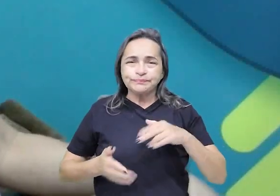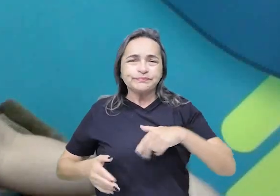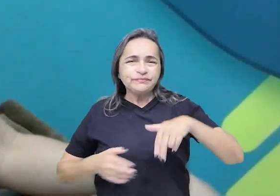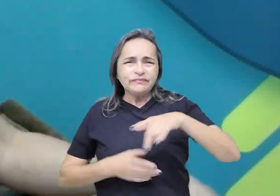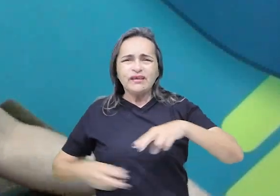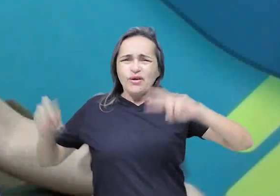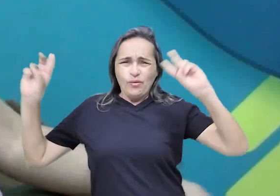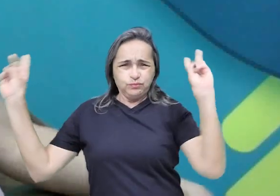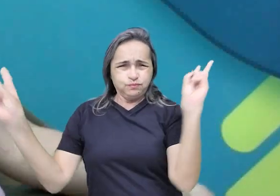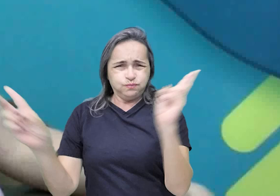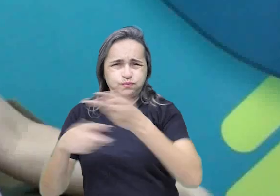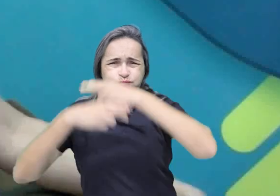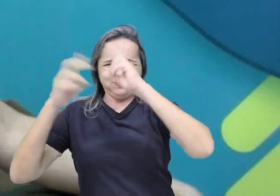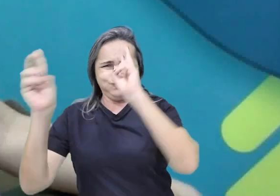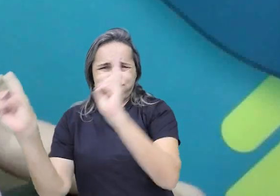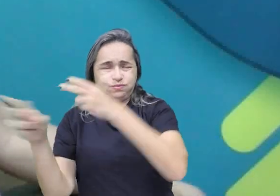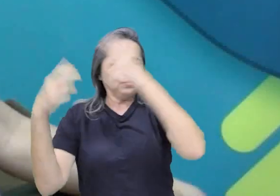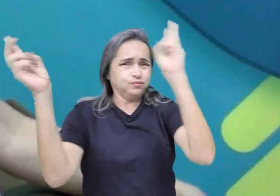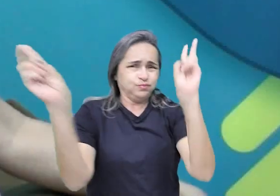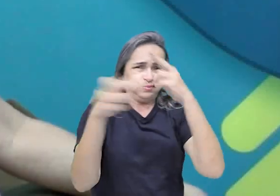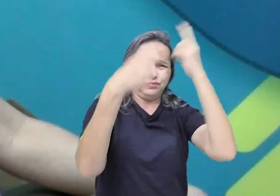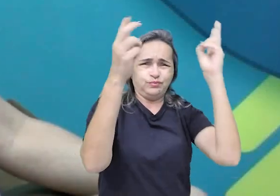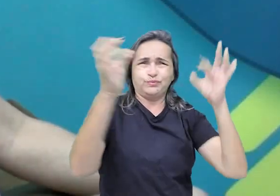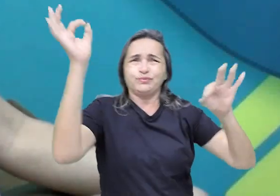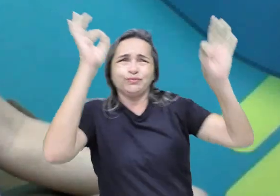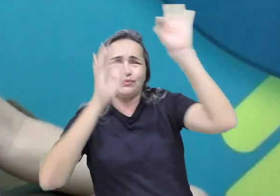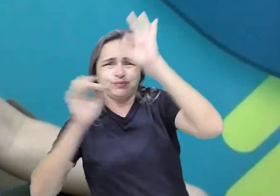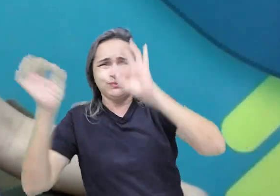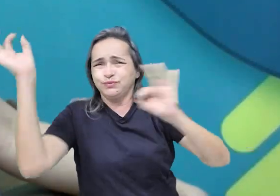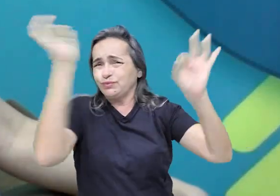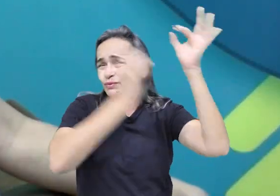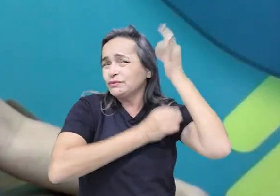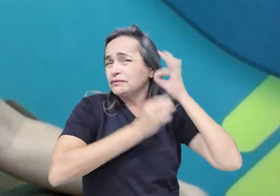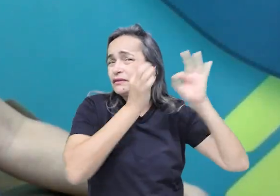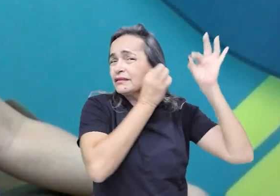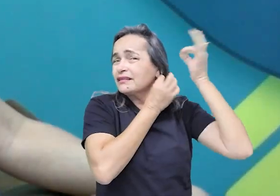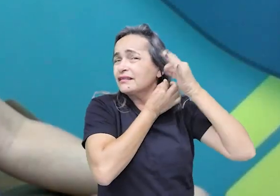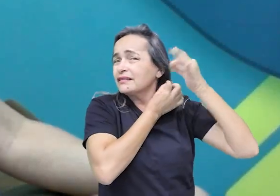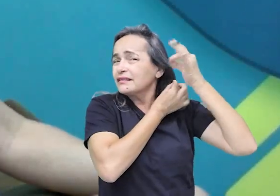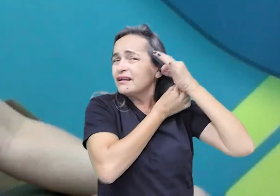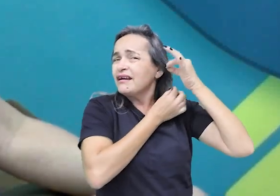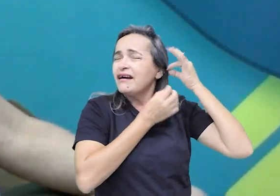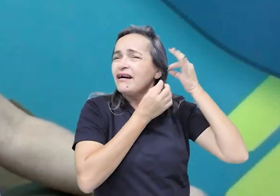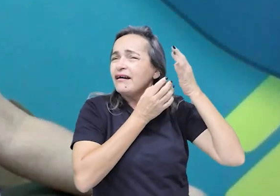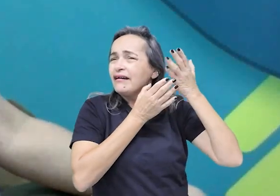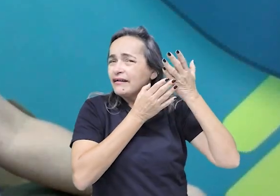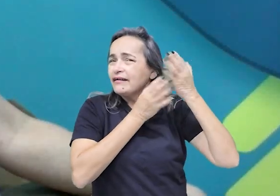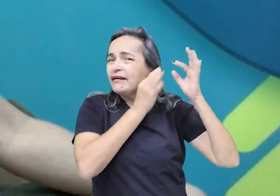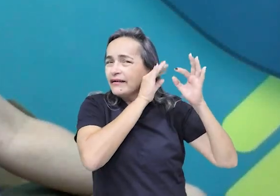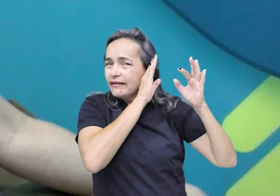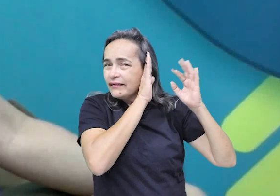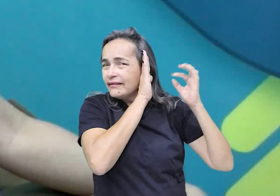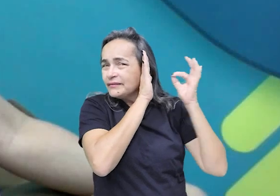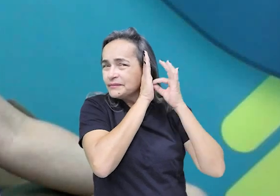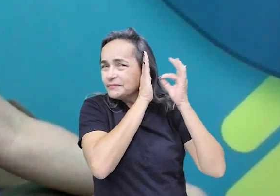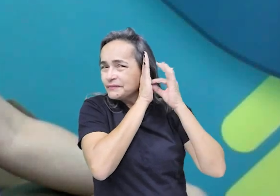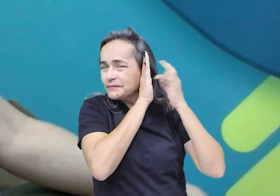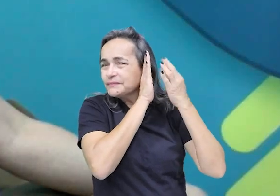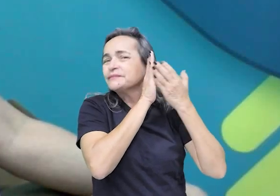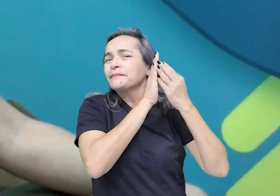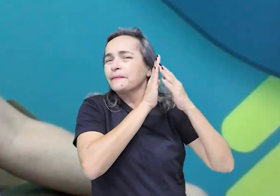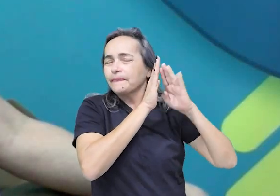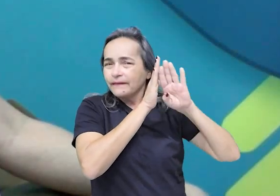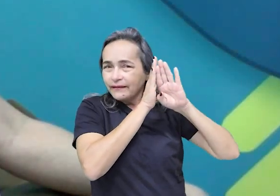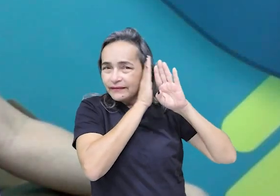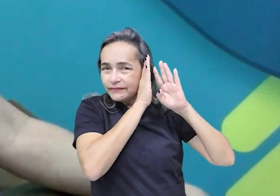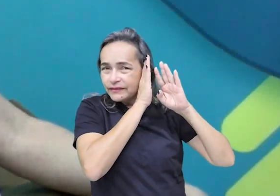tempestade, poeira, aqui é um canto, então ela vai grudar todinha aqui, impedindo de que isso chegue na